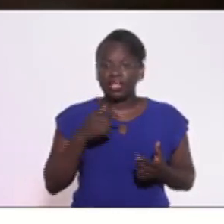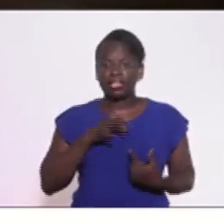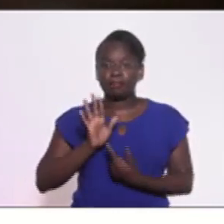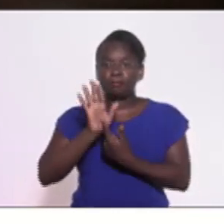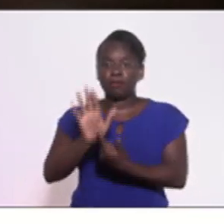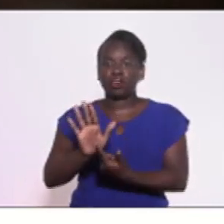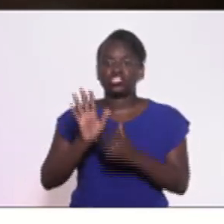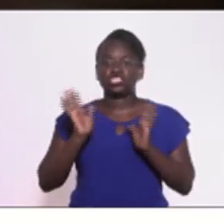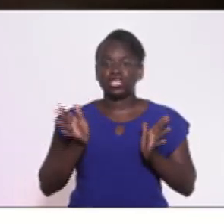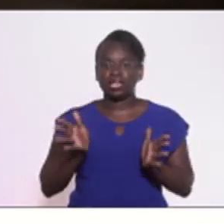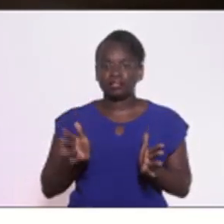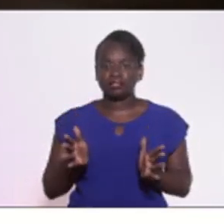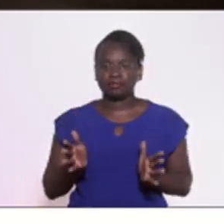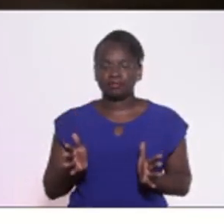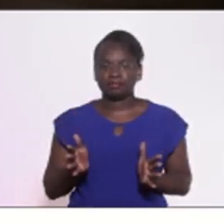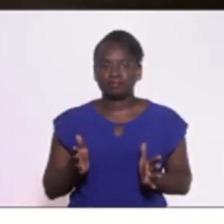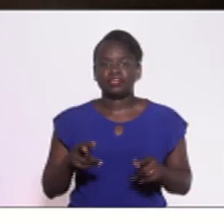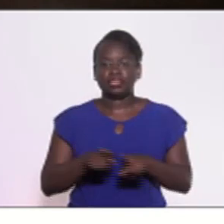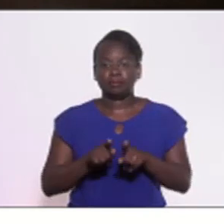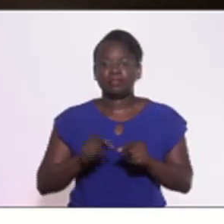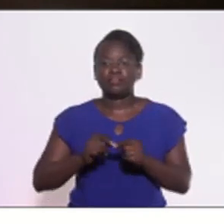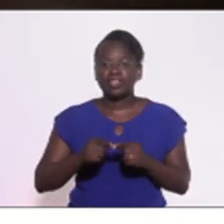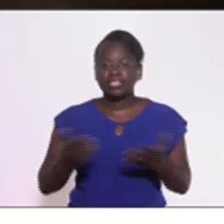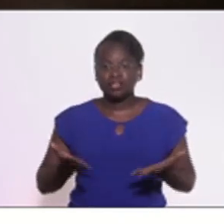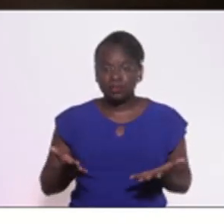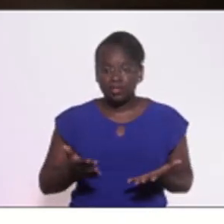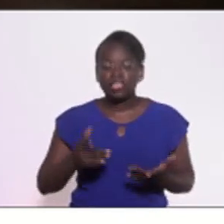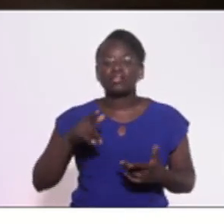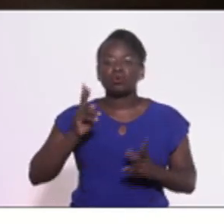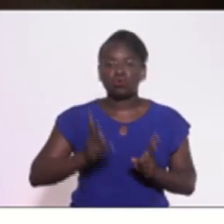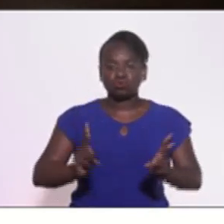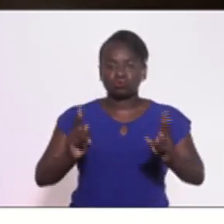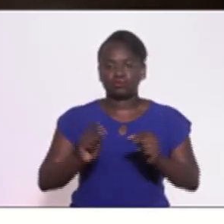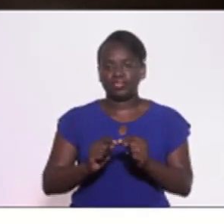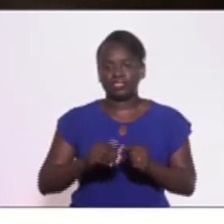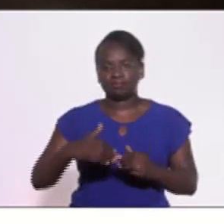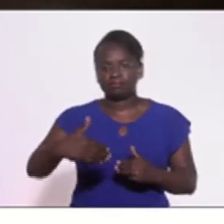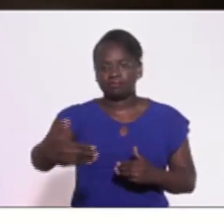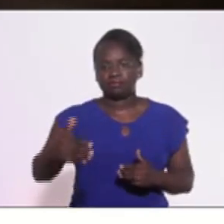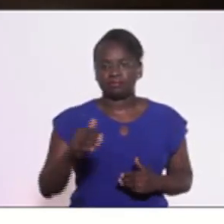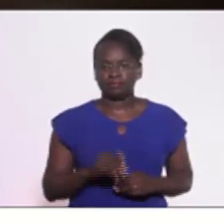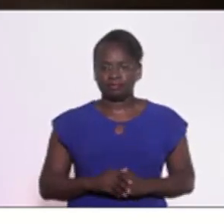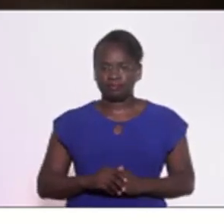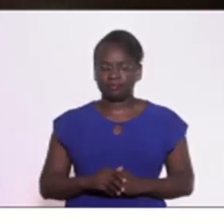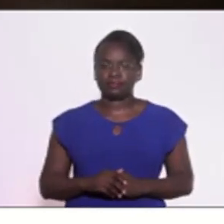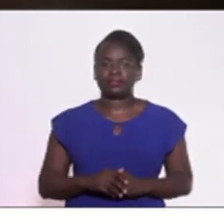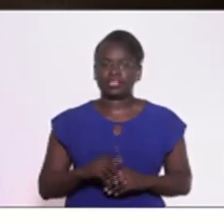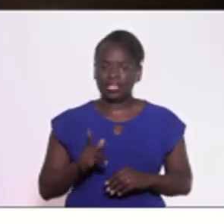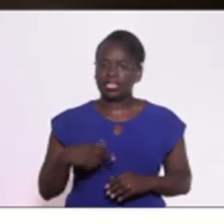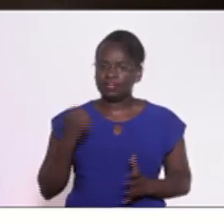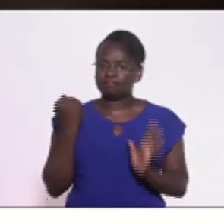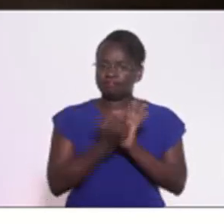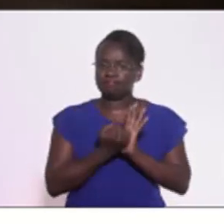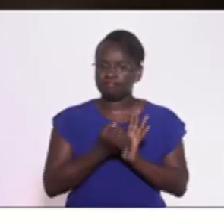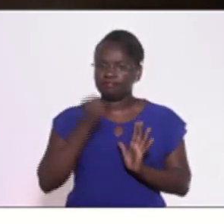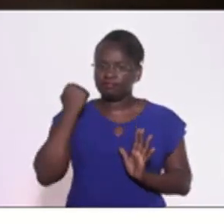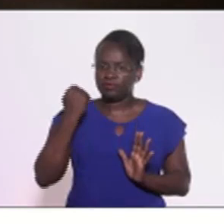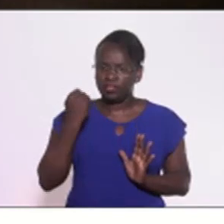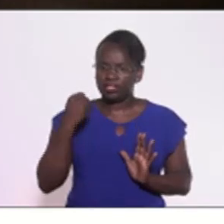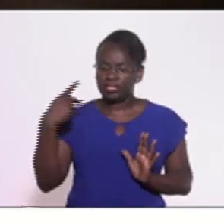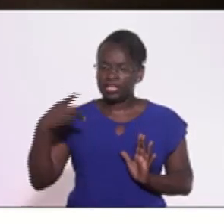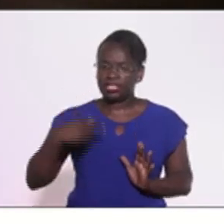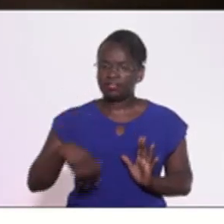que já fez, que faz e continuará fazendo. E essa é uma marca muito forte da